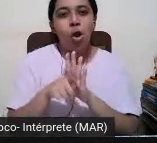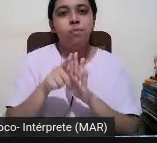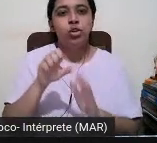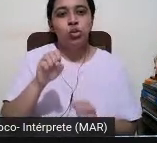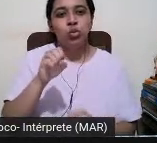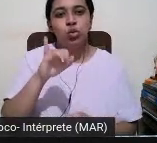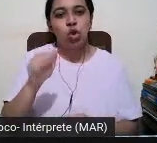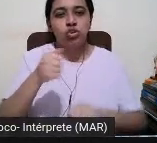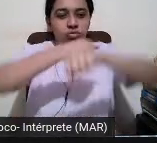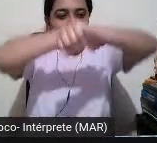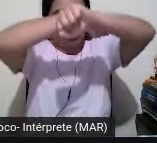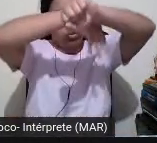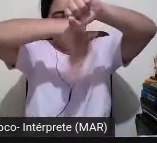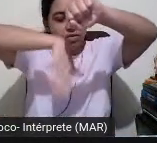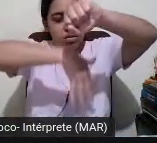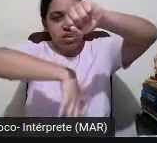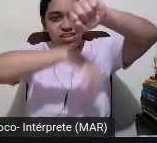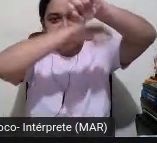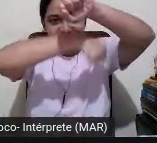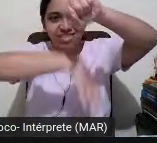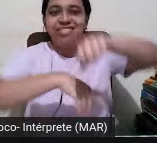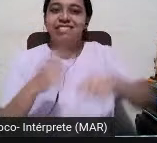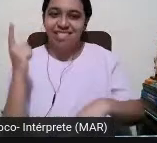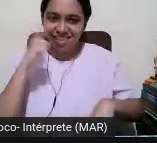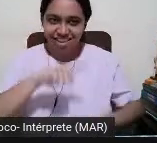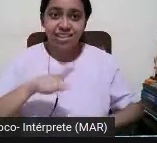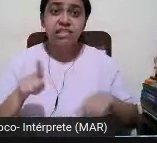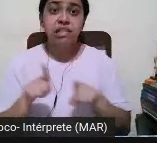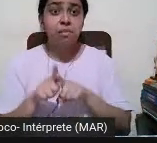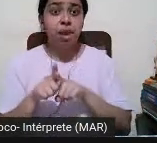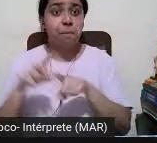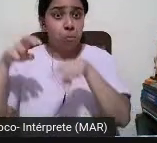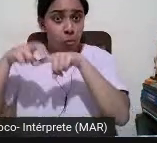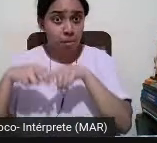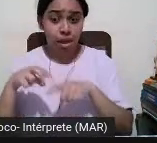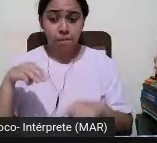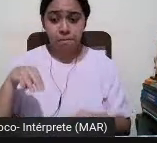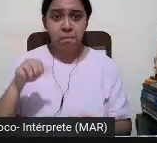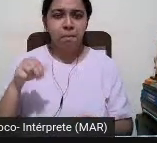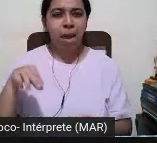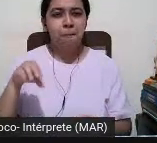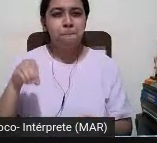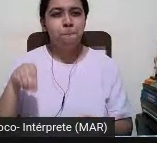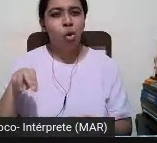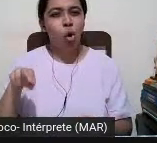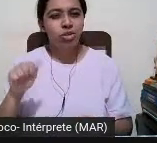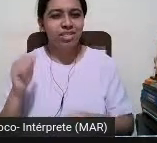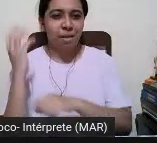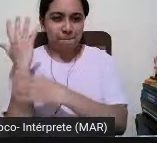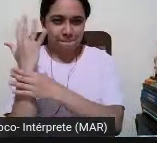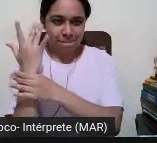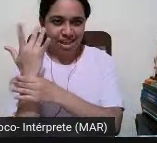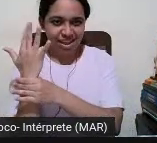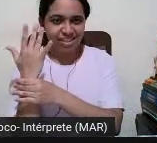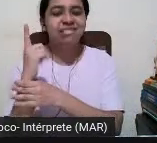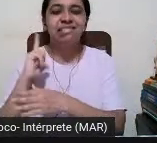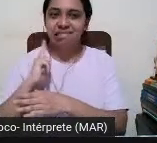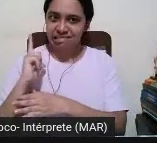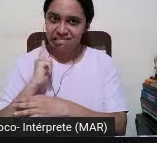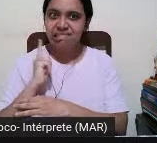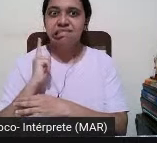o diesel produzido a partir da mamona né não tecnologia muito difundida mas tem